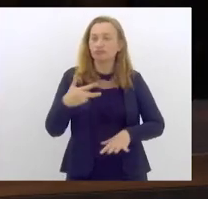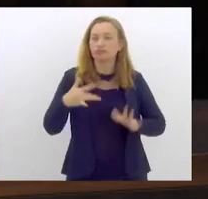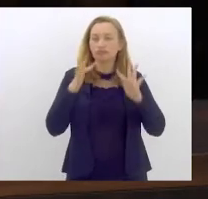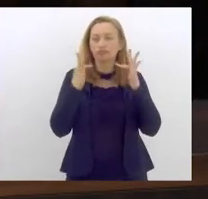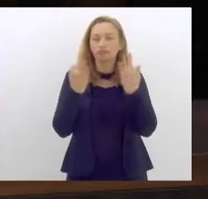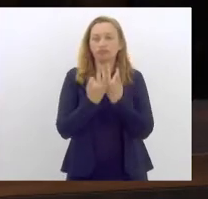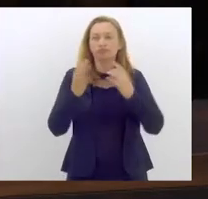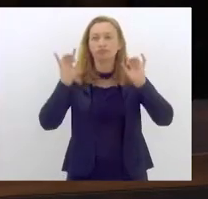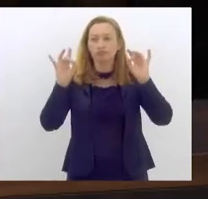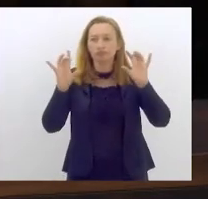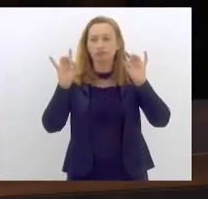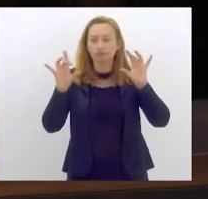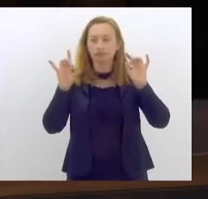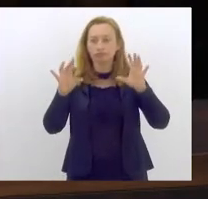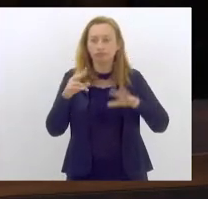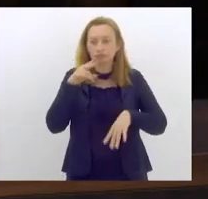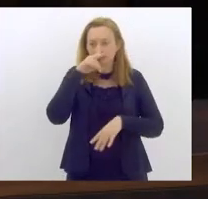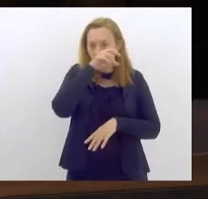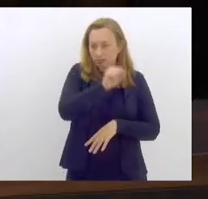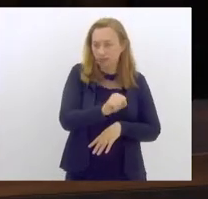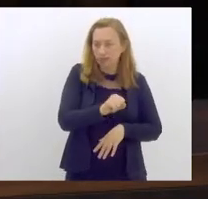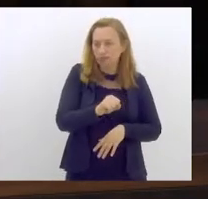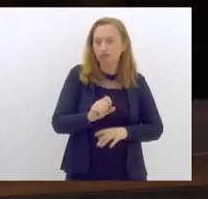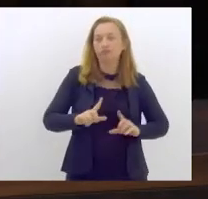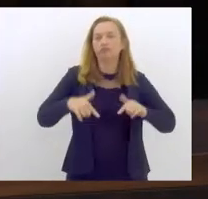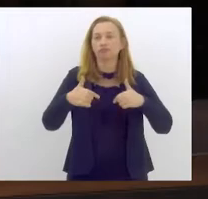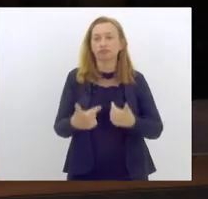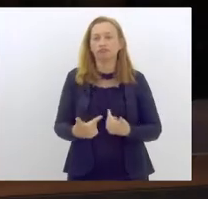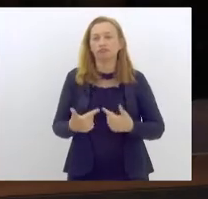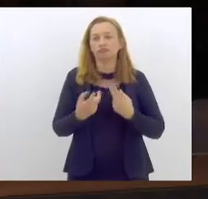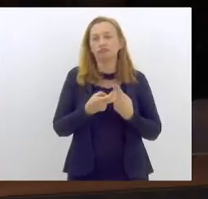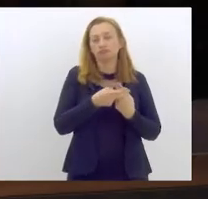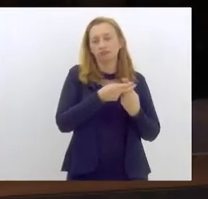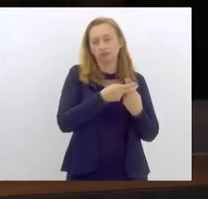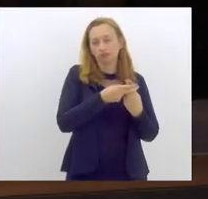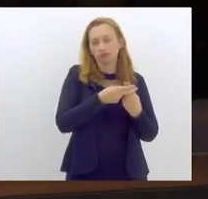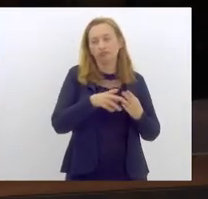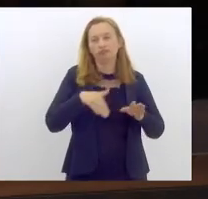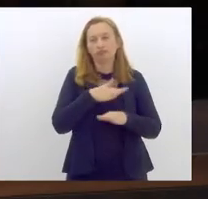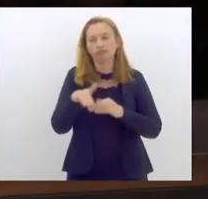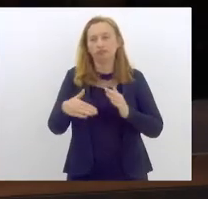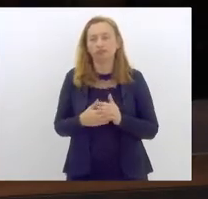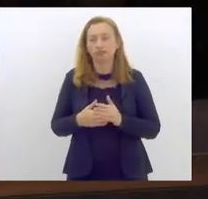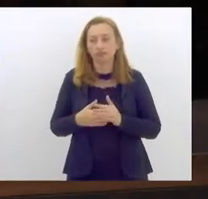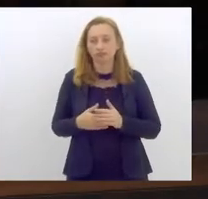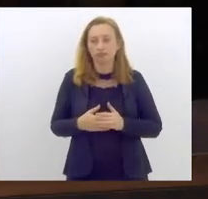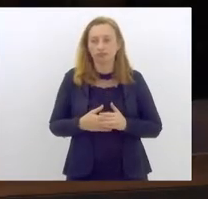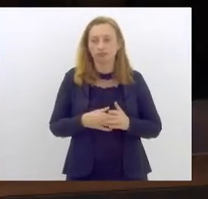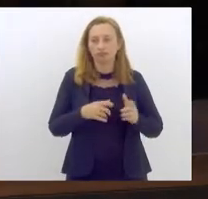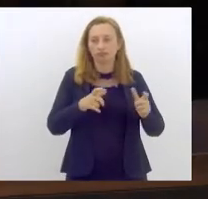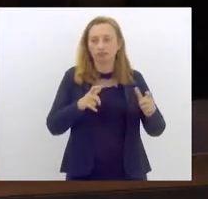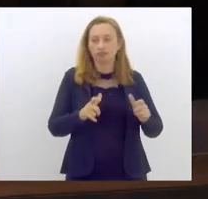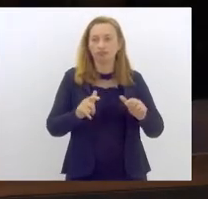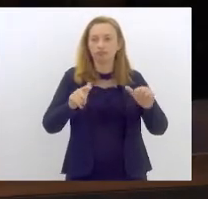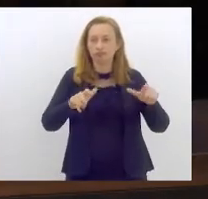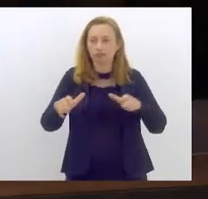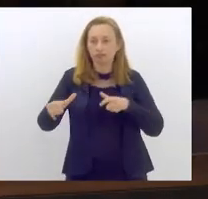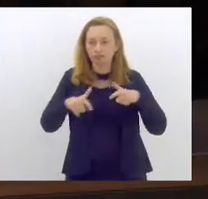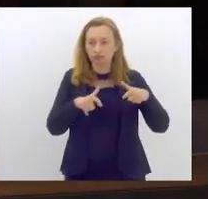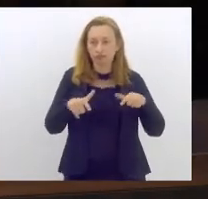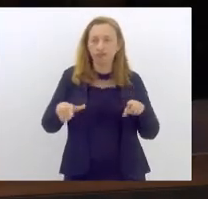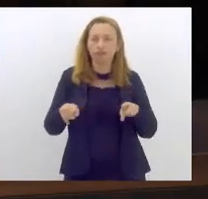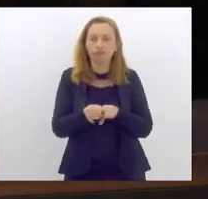especialmente do fortalecimento das ações do SUS em todos os as instâncias também